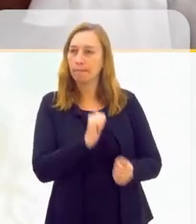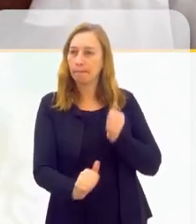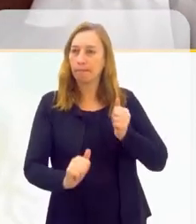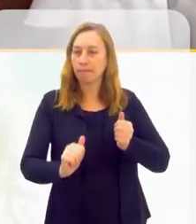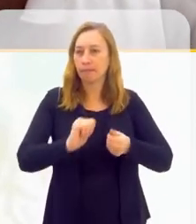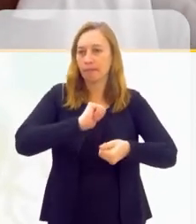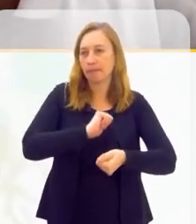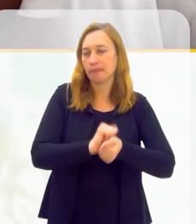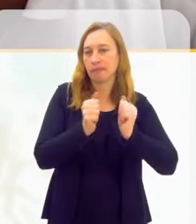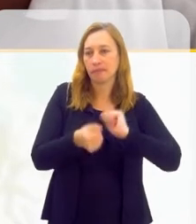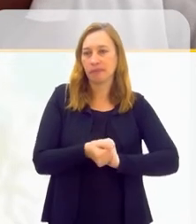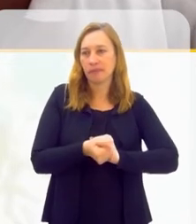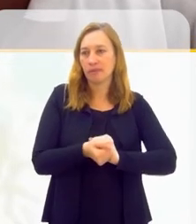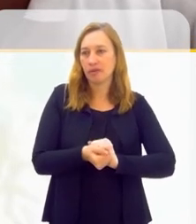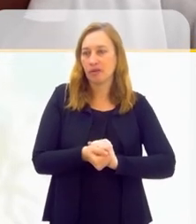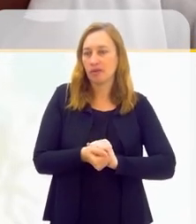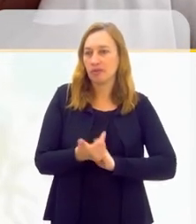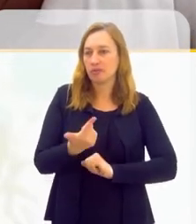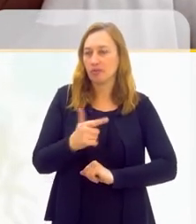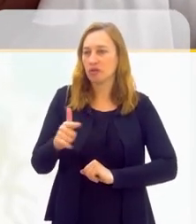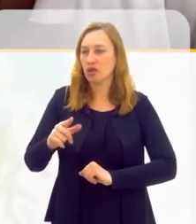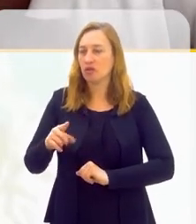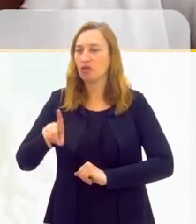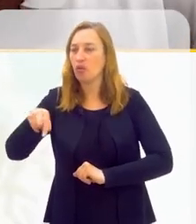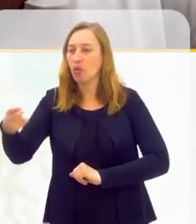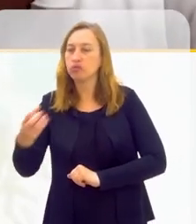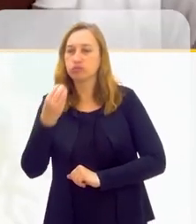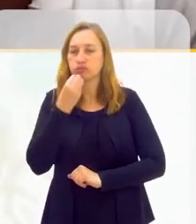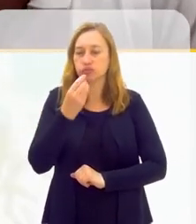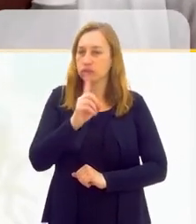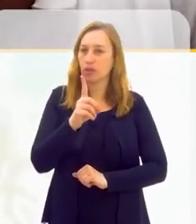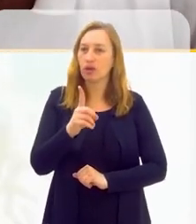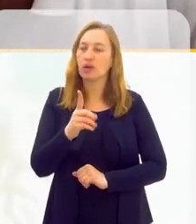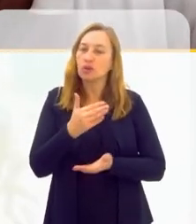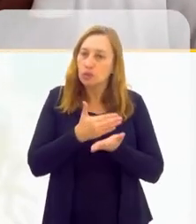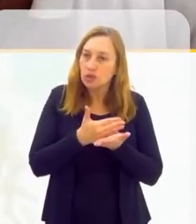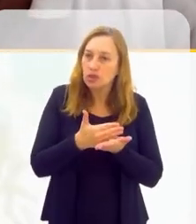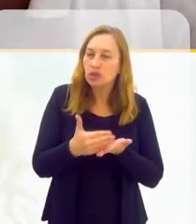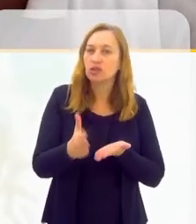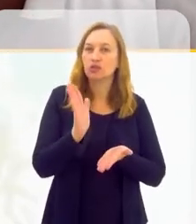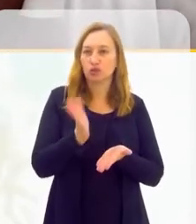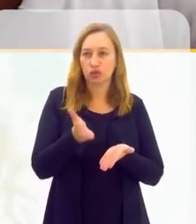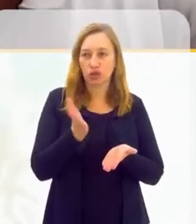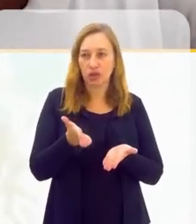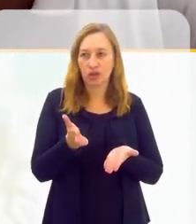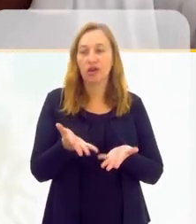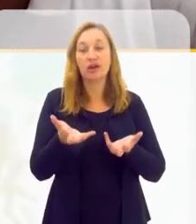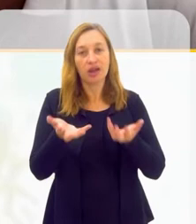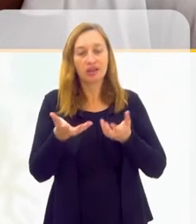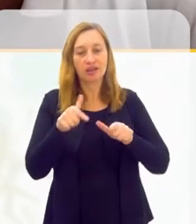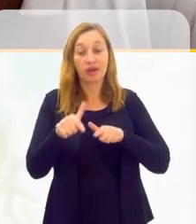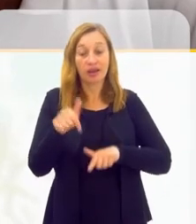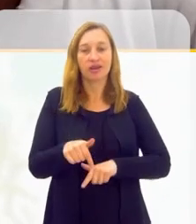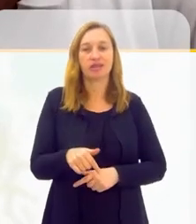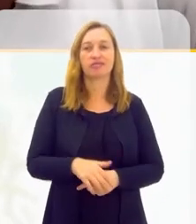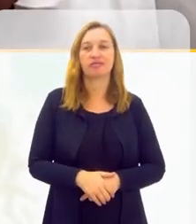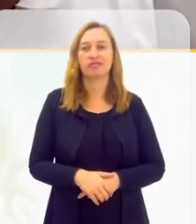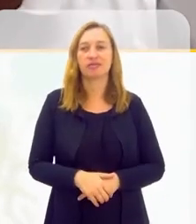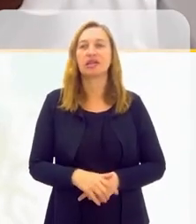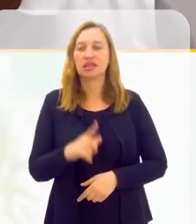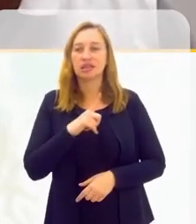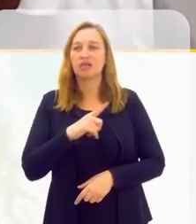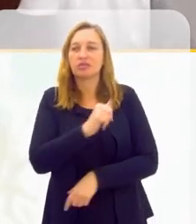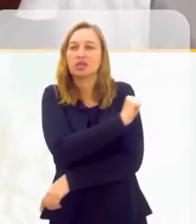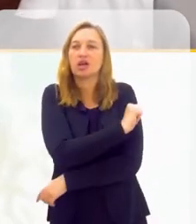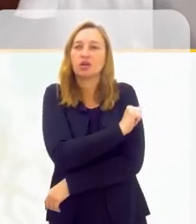não estiveram em mais nada, estão no desporto adaptado e desde pequenos, aliás, desde o início do seu processo formativo, eles querem trabalhar aqui. Já